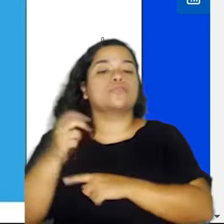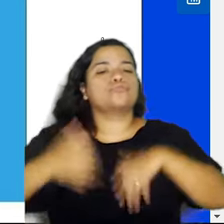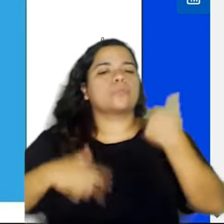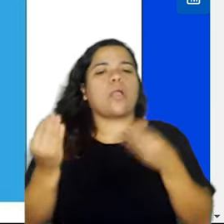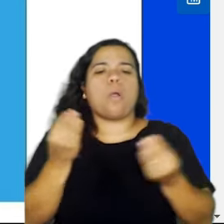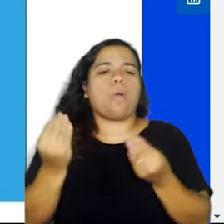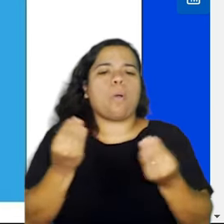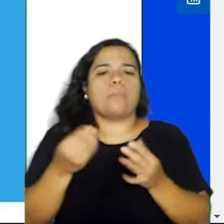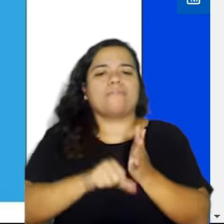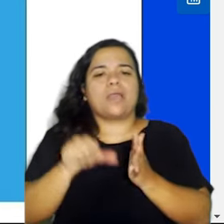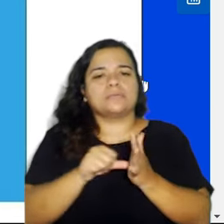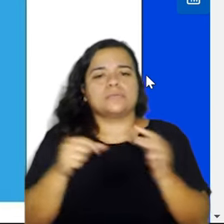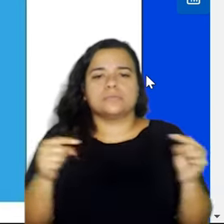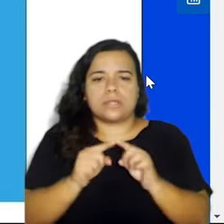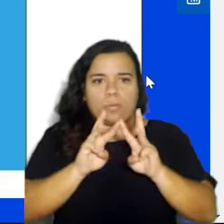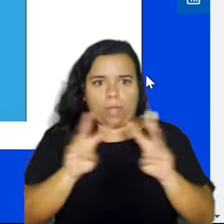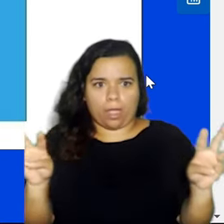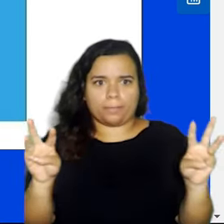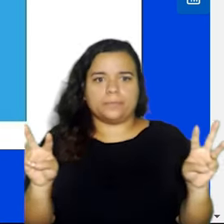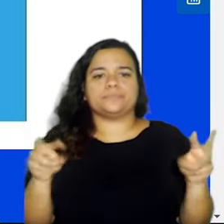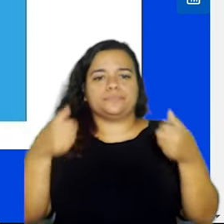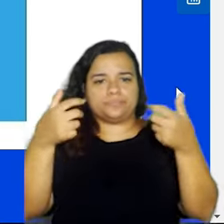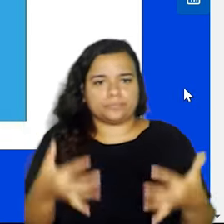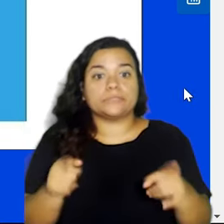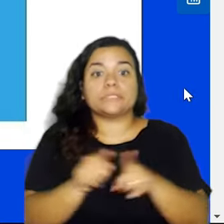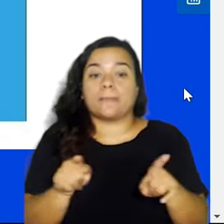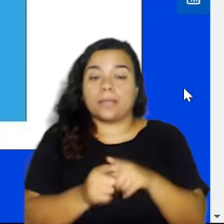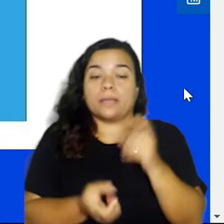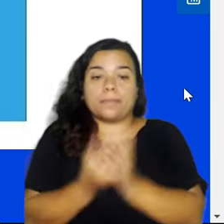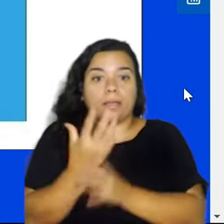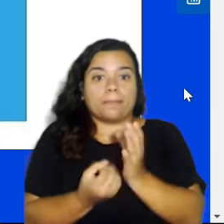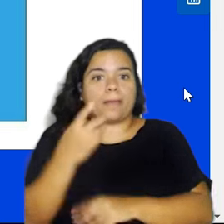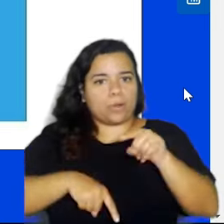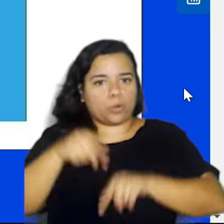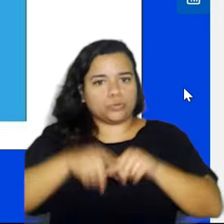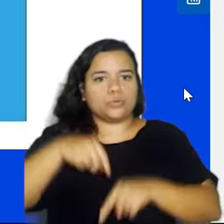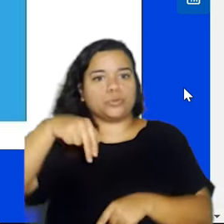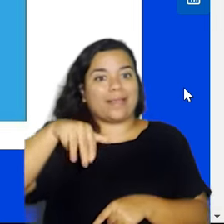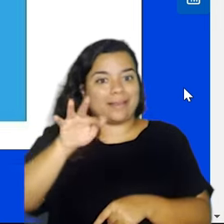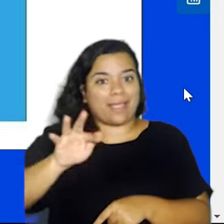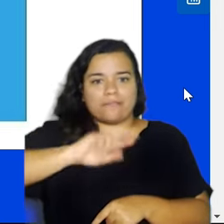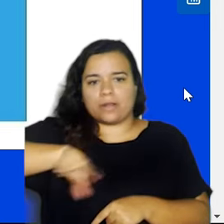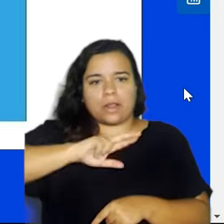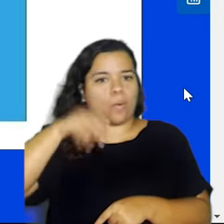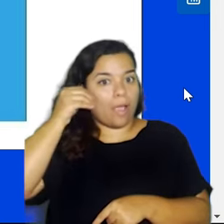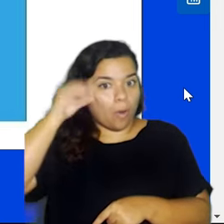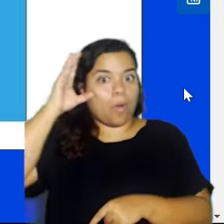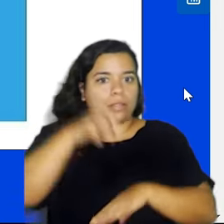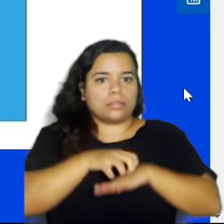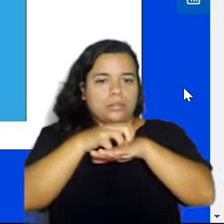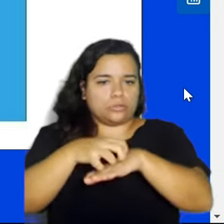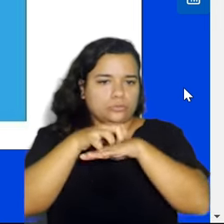como é essa versão do emissor web né emissão de produto é a nota fiscal não a do conhecimento de transporte né